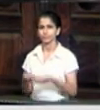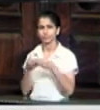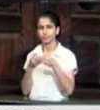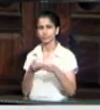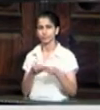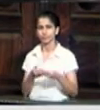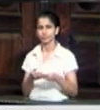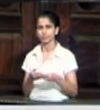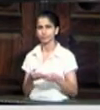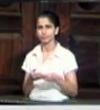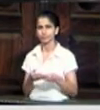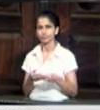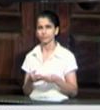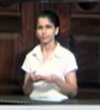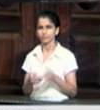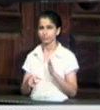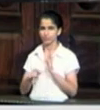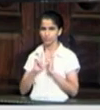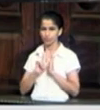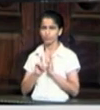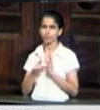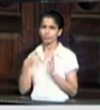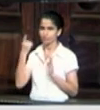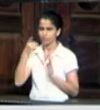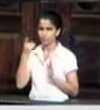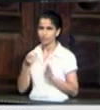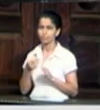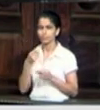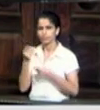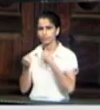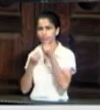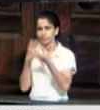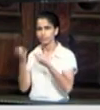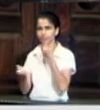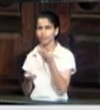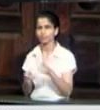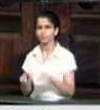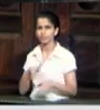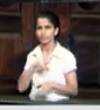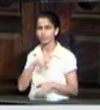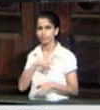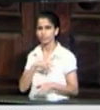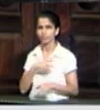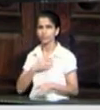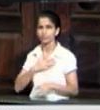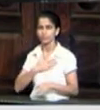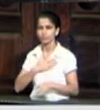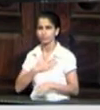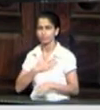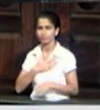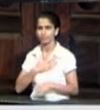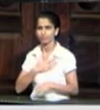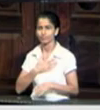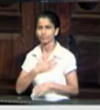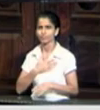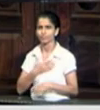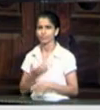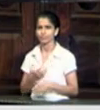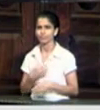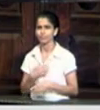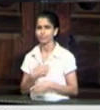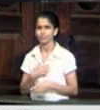cumprimentar aqueles que me antecederam na sua fala, de um modo muito particular ao nosso querido